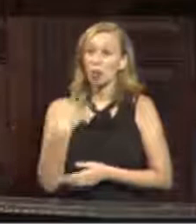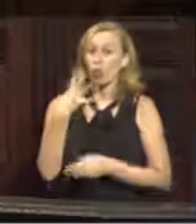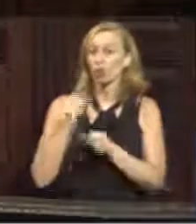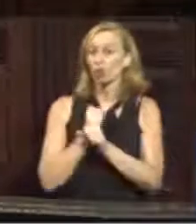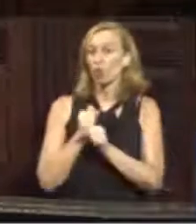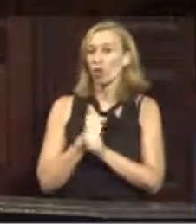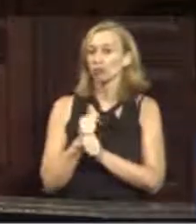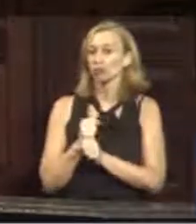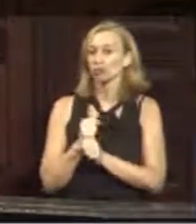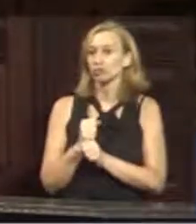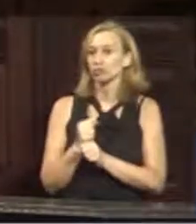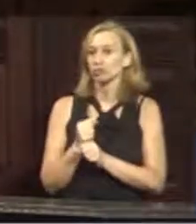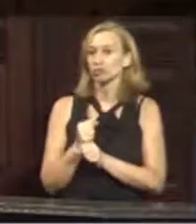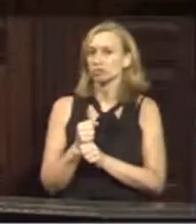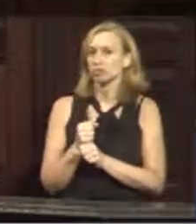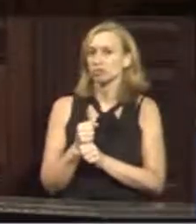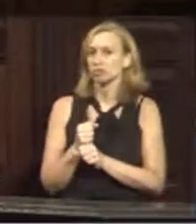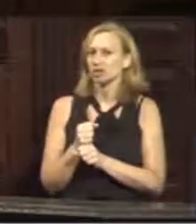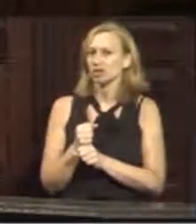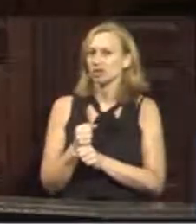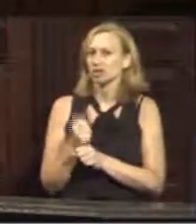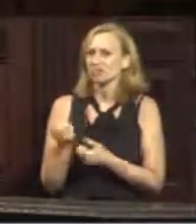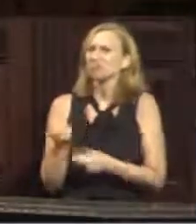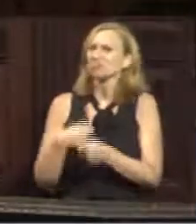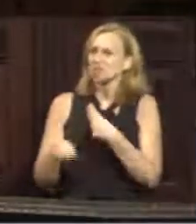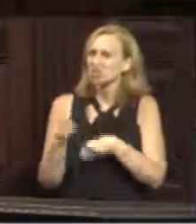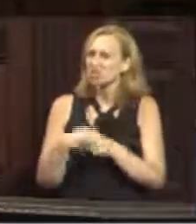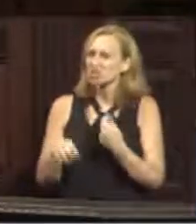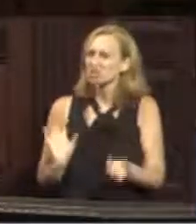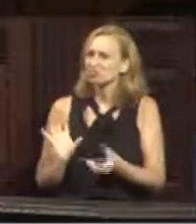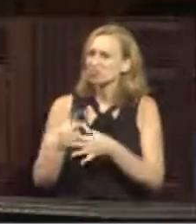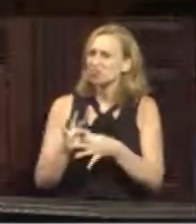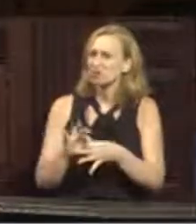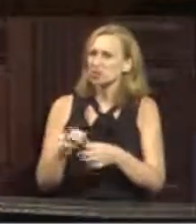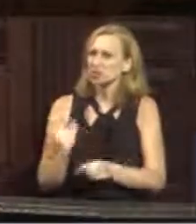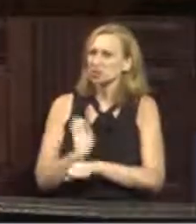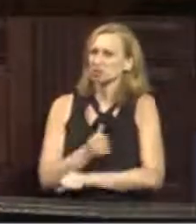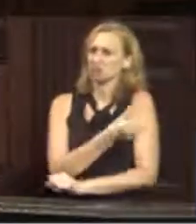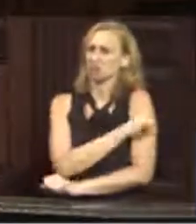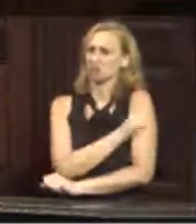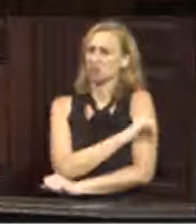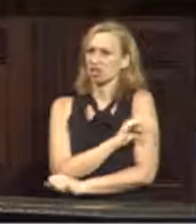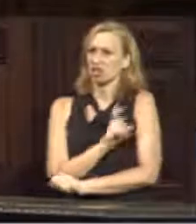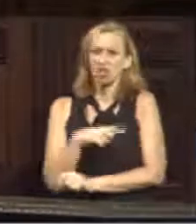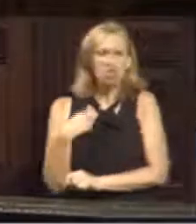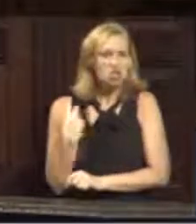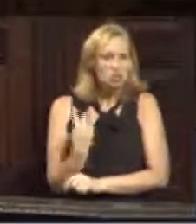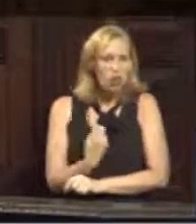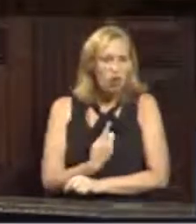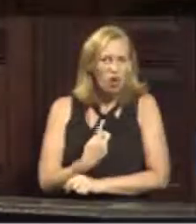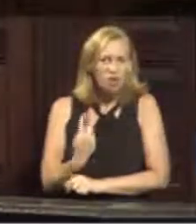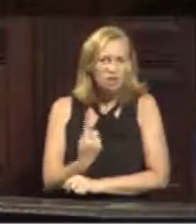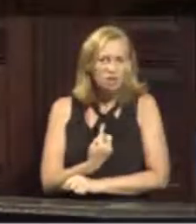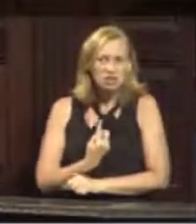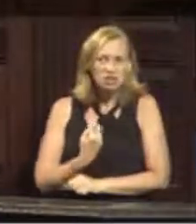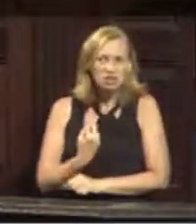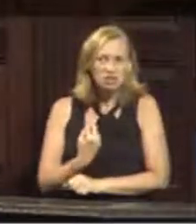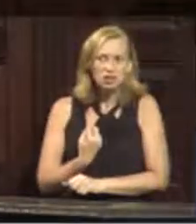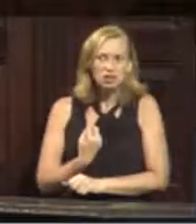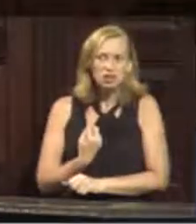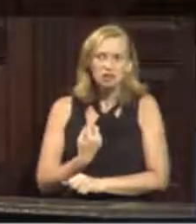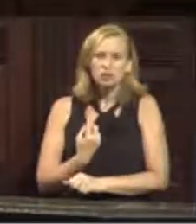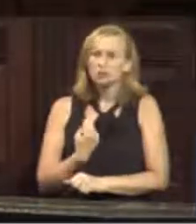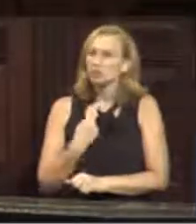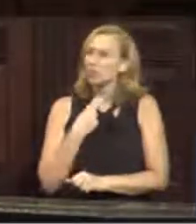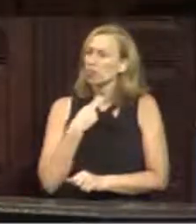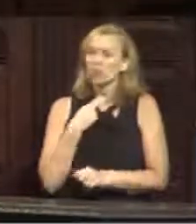tratamento que a União dá na área do petróleo ao Estado do Rio de Janeiro. e nós não vamos nos